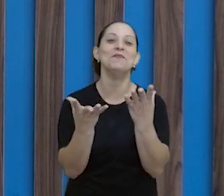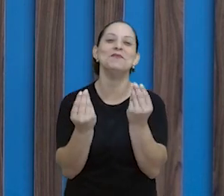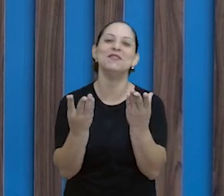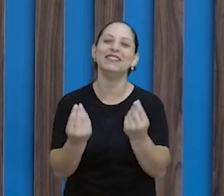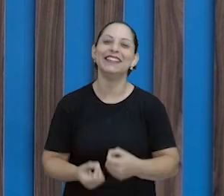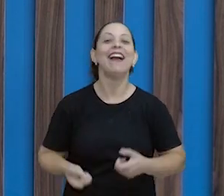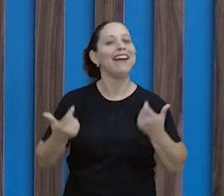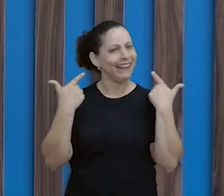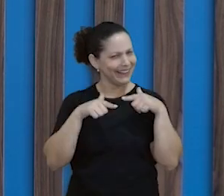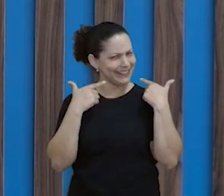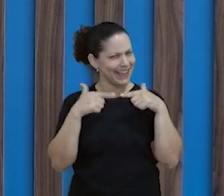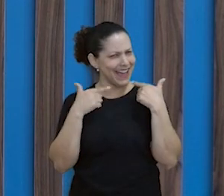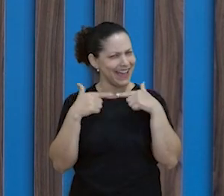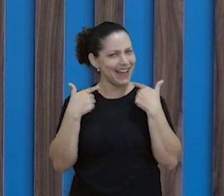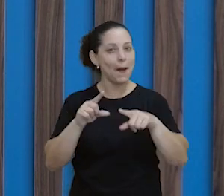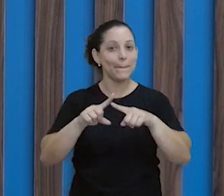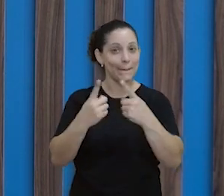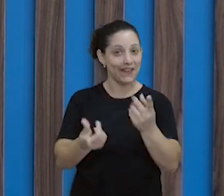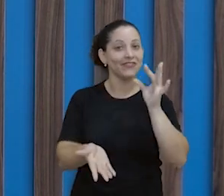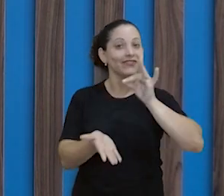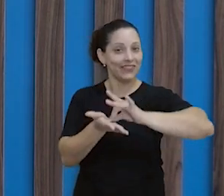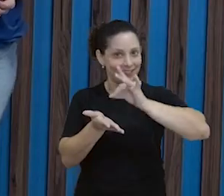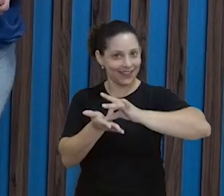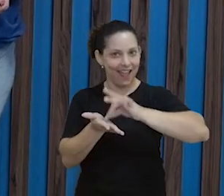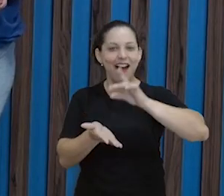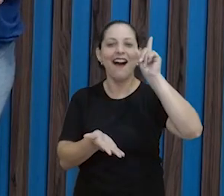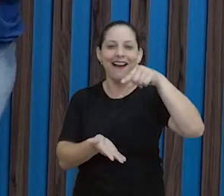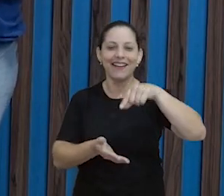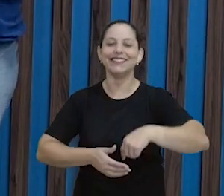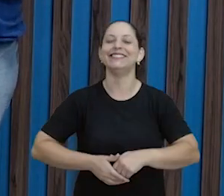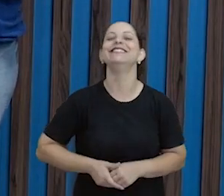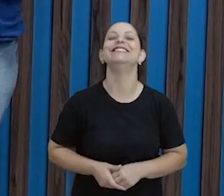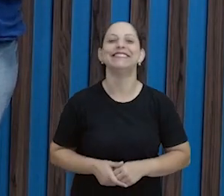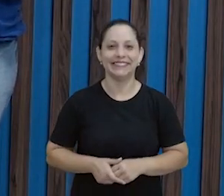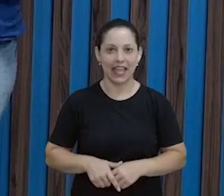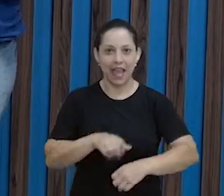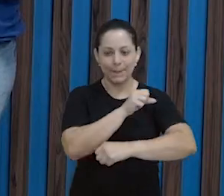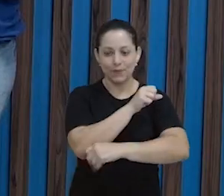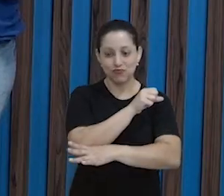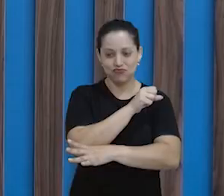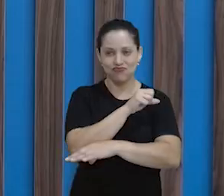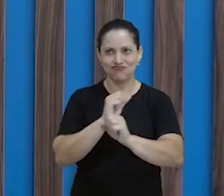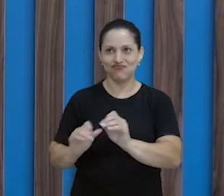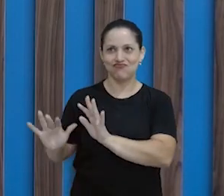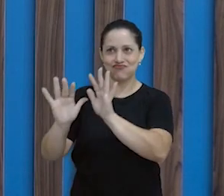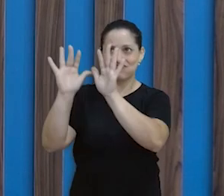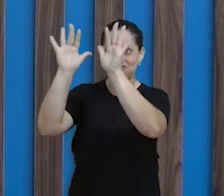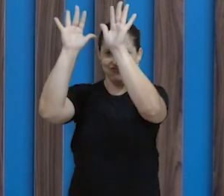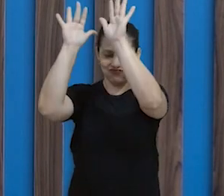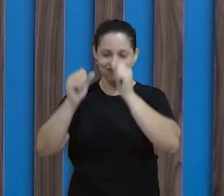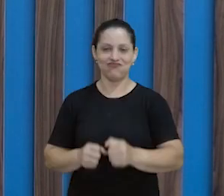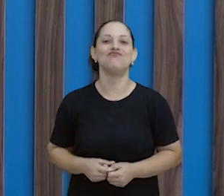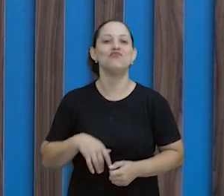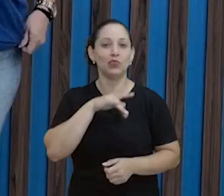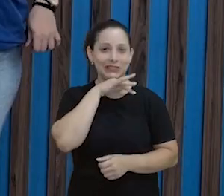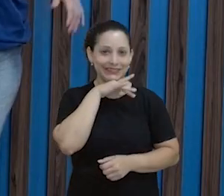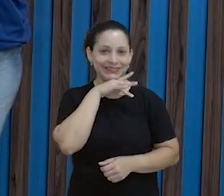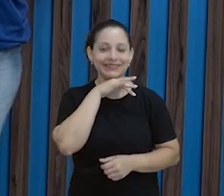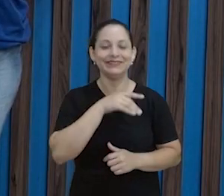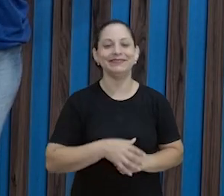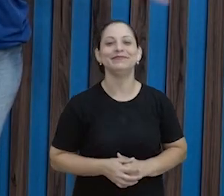muito engraçada, mas realidade. É ótimo, mas é exatamente isso. São inflamáveis. Exatamente isso, professora.